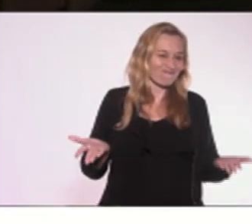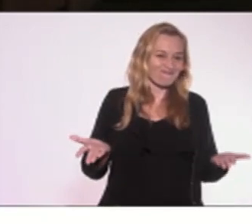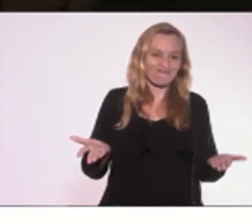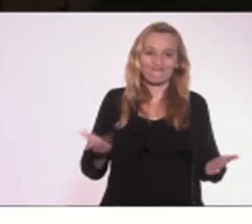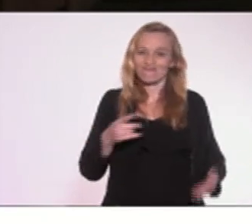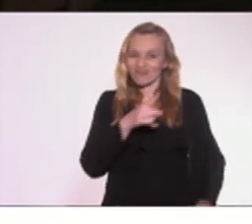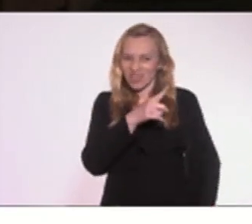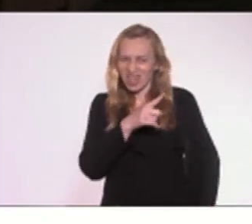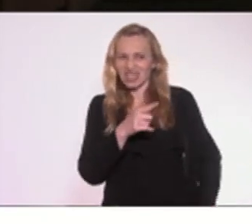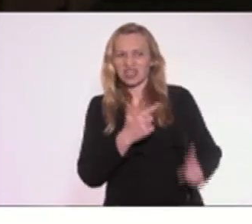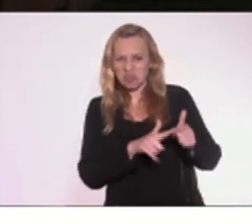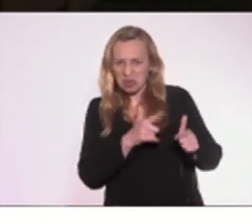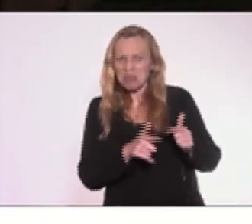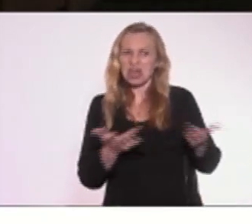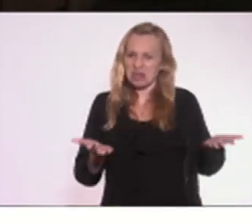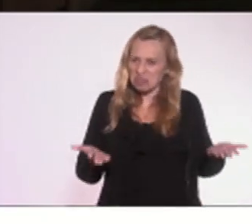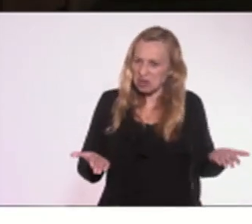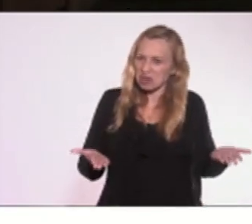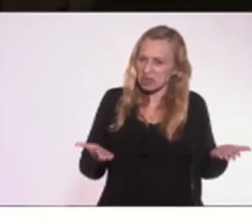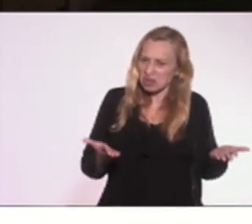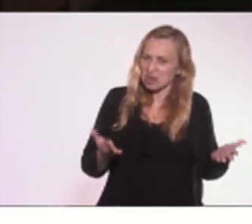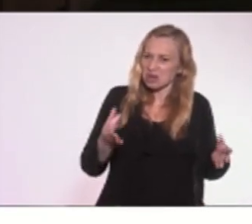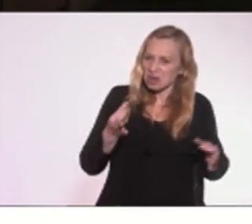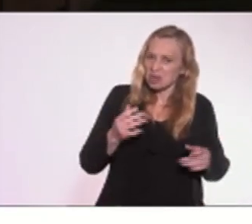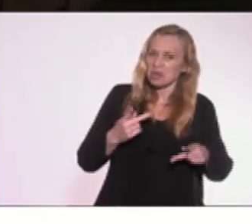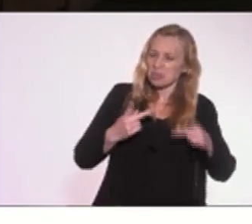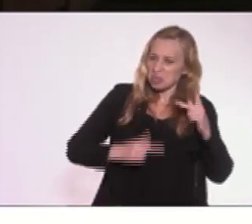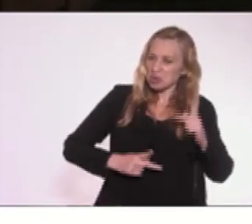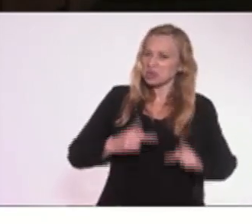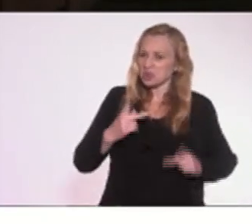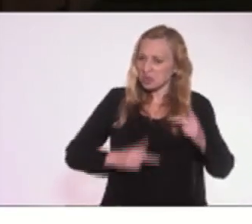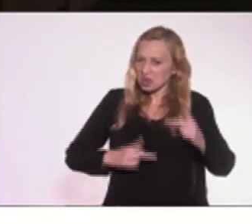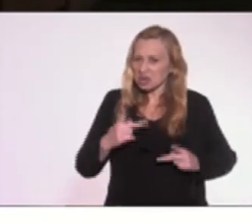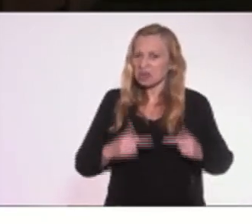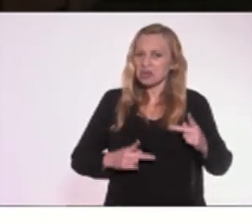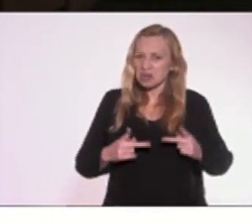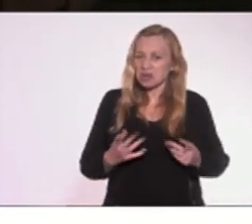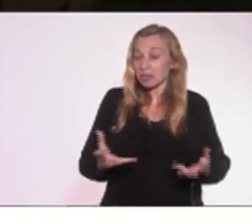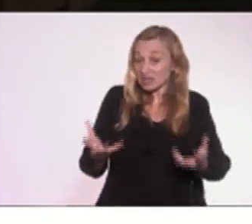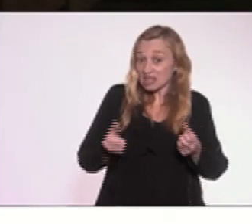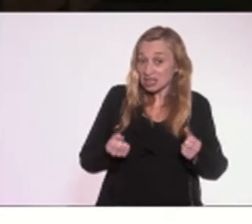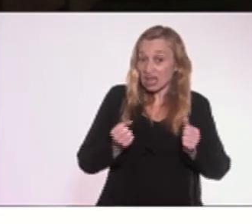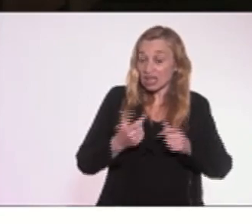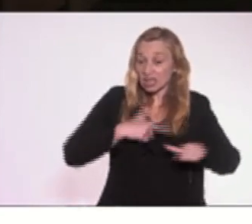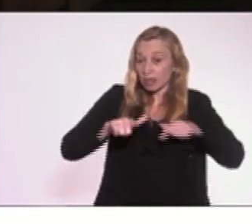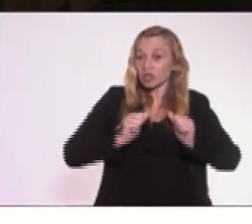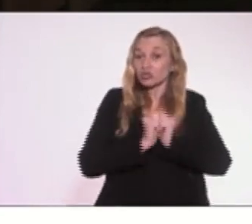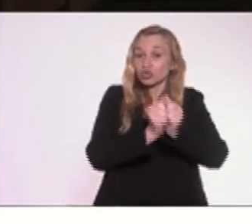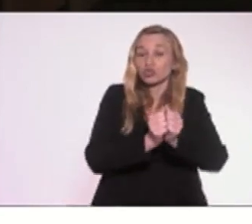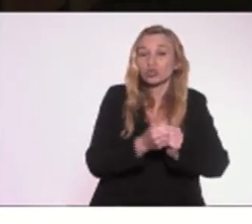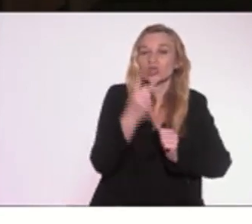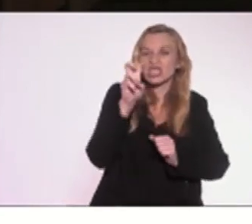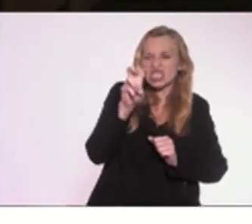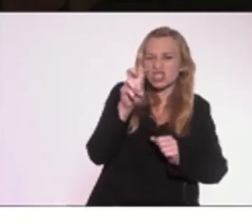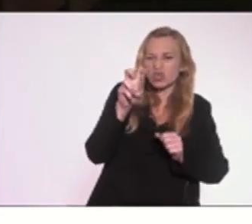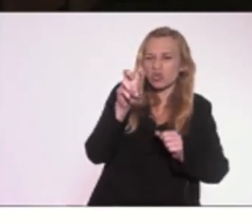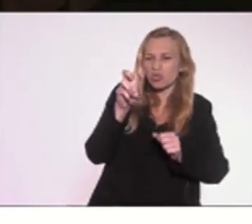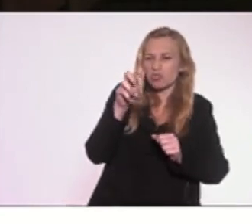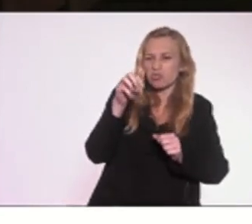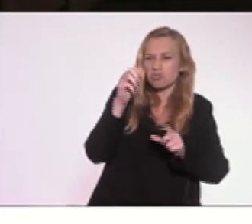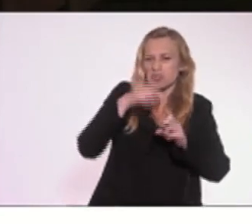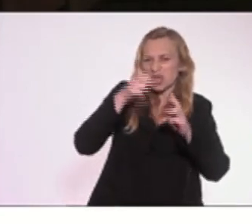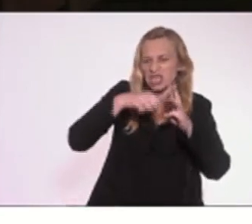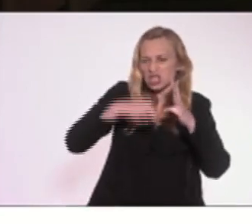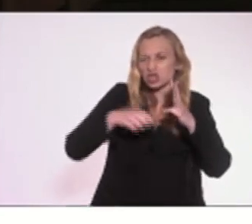ela deve estar com um problema, porém é promotora, vamos aceitar. E trabalhamos juntos 5 meses, juro por Deus, 5